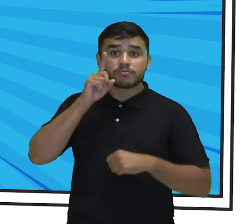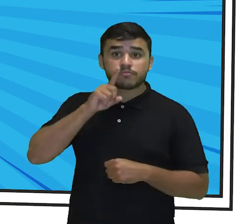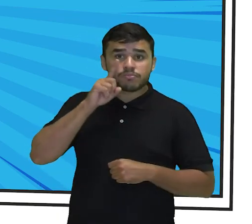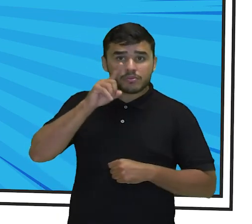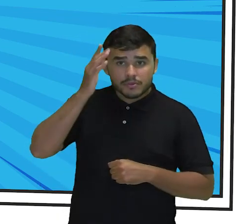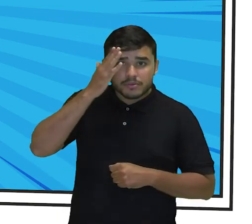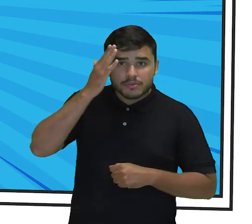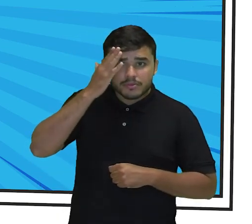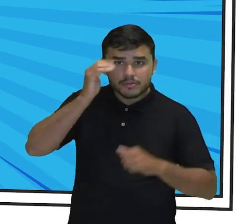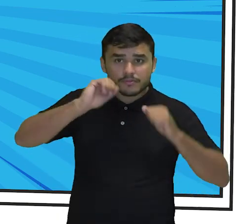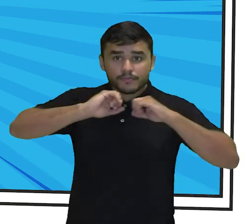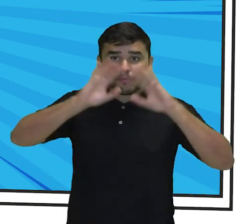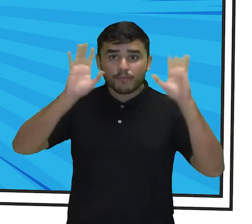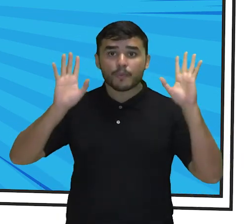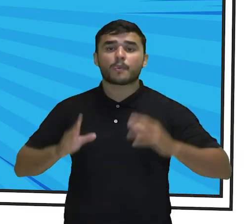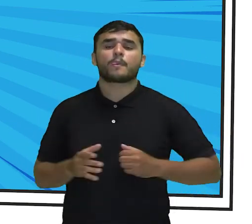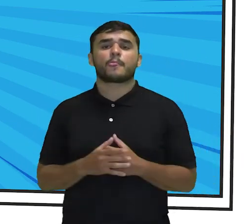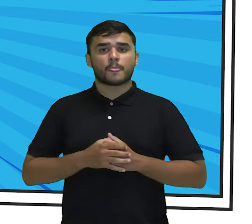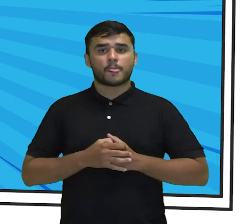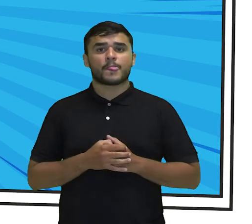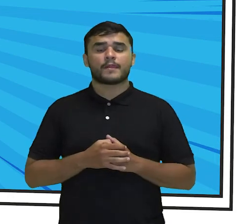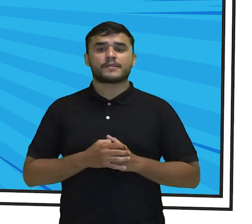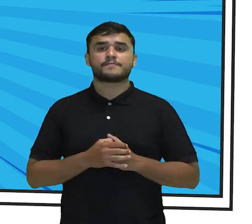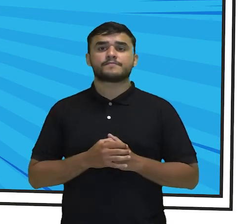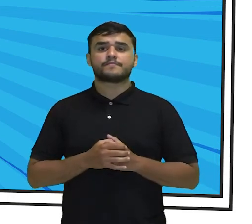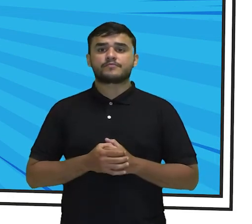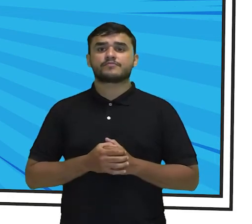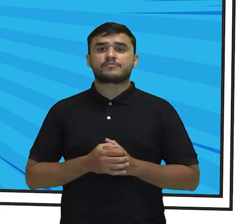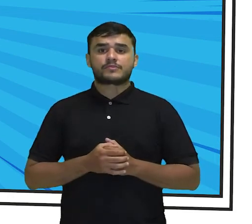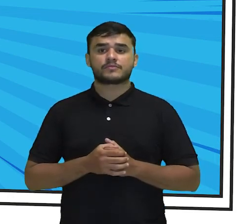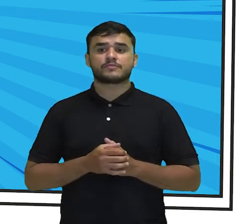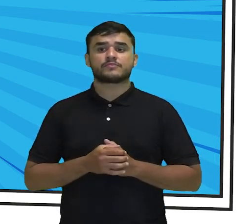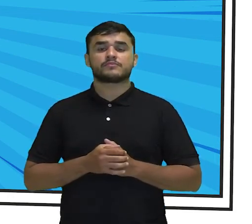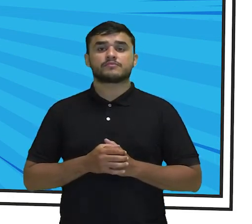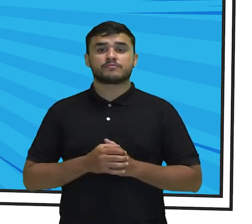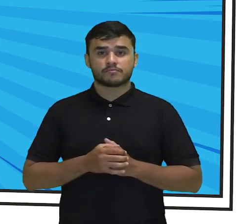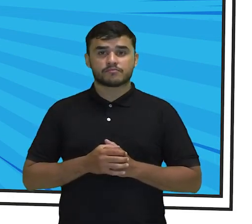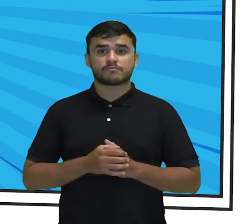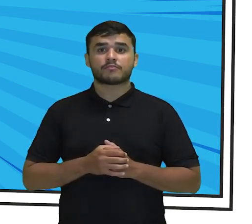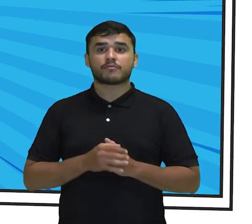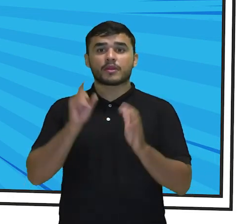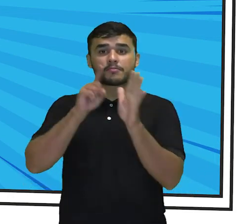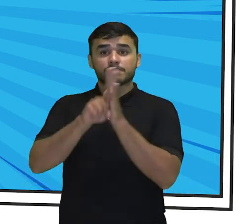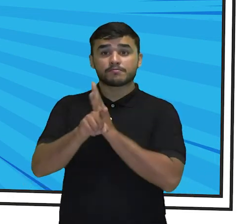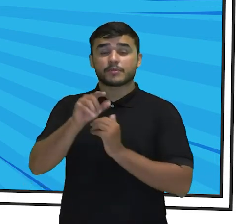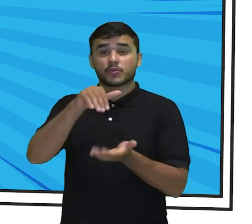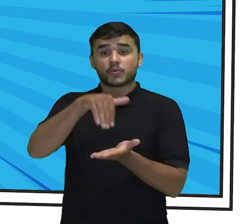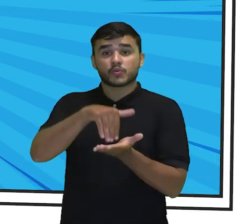fáceis. Vamos para a nossa última questão. Vamos resolvê-la?